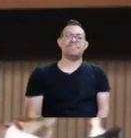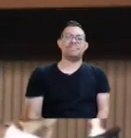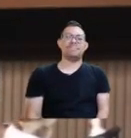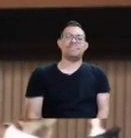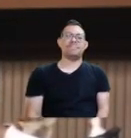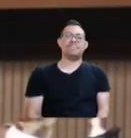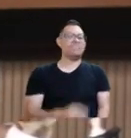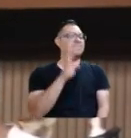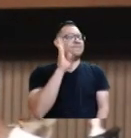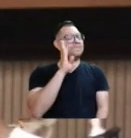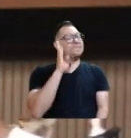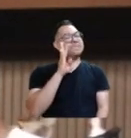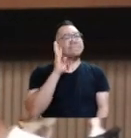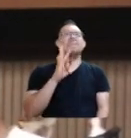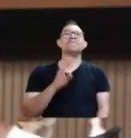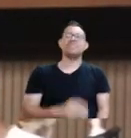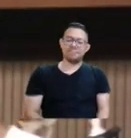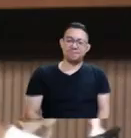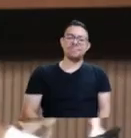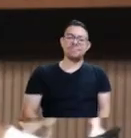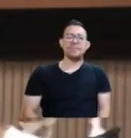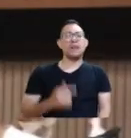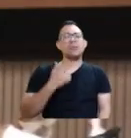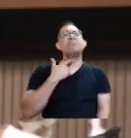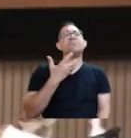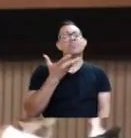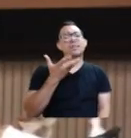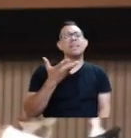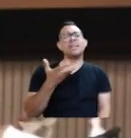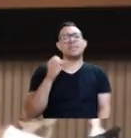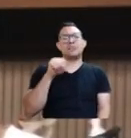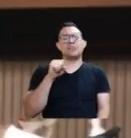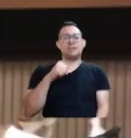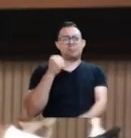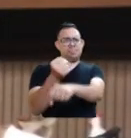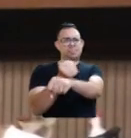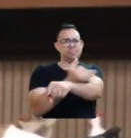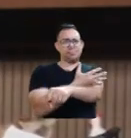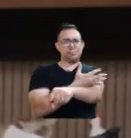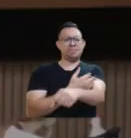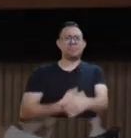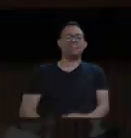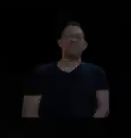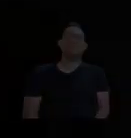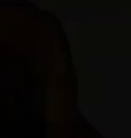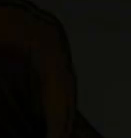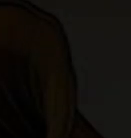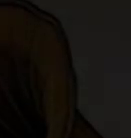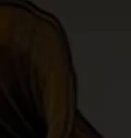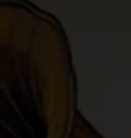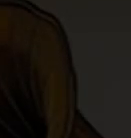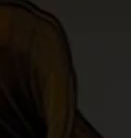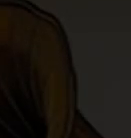Nossa, que legal, né? Que legal. Ai, eu vou querer sim. Ai, tô arrepiada.